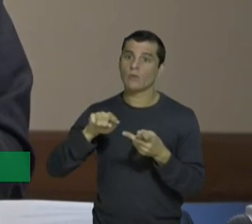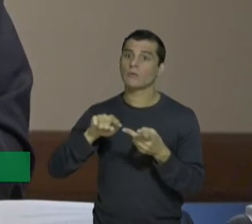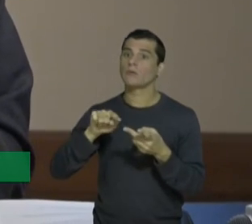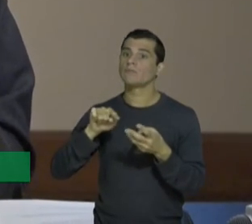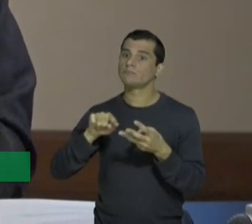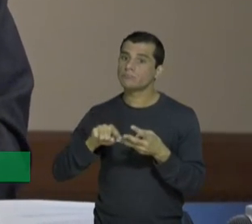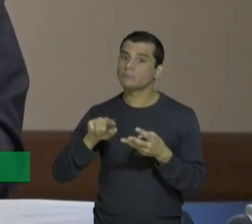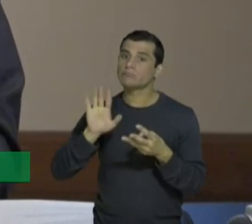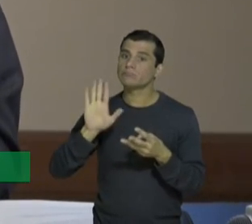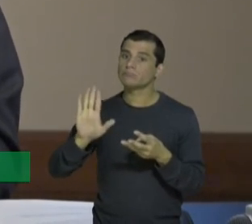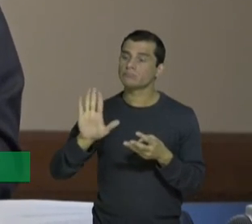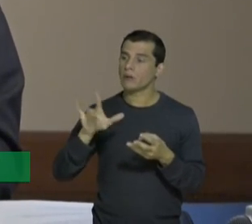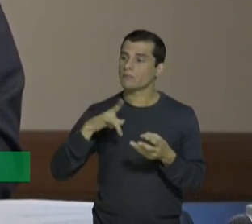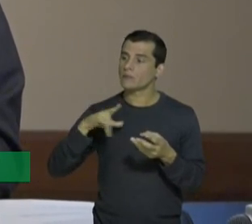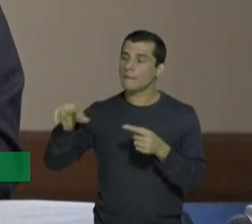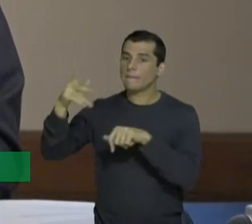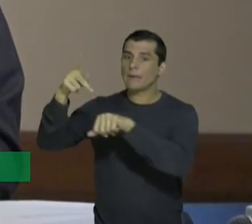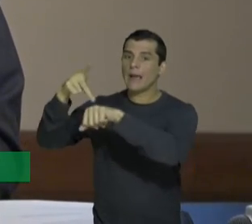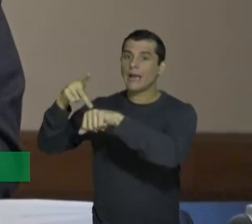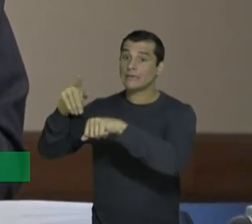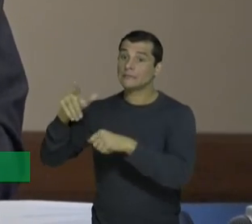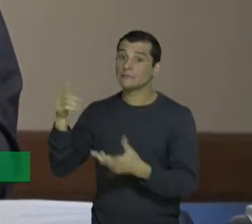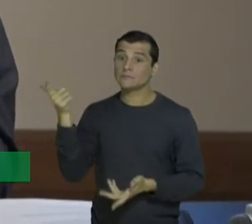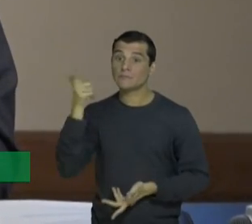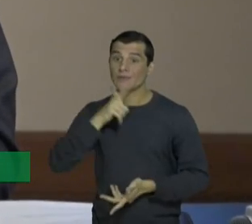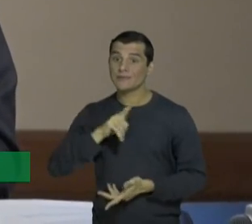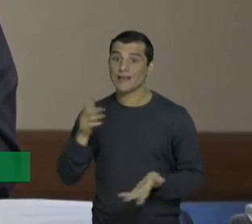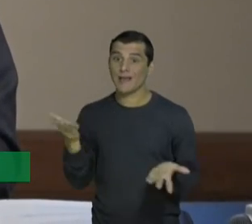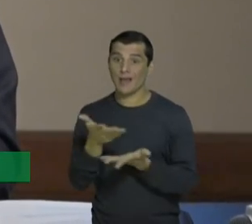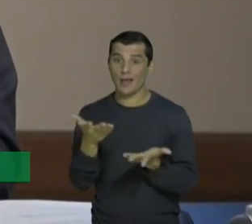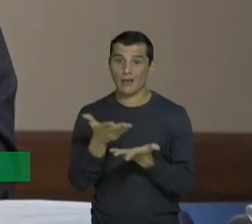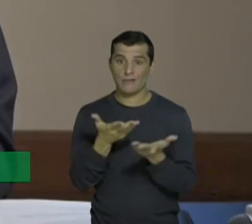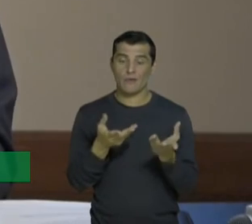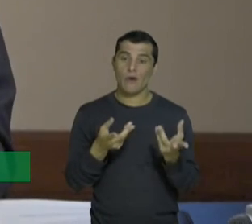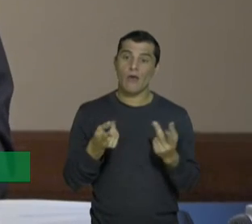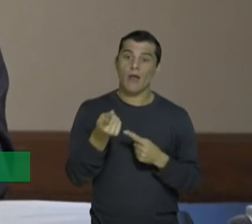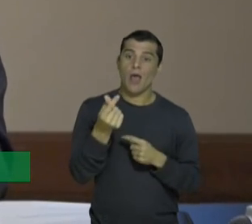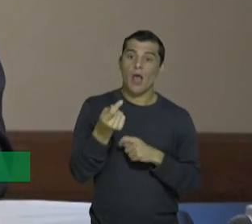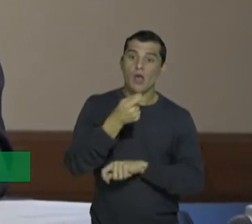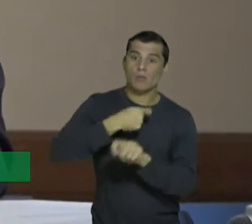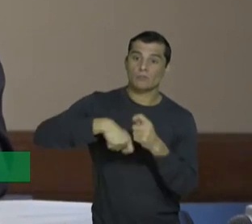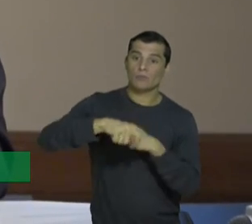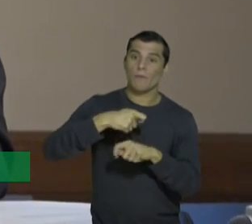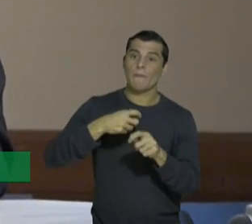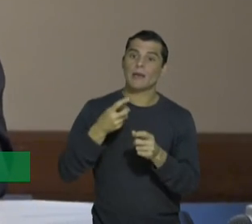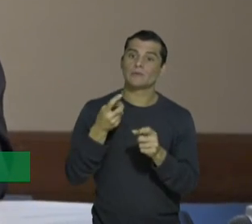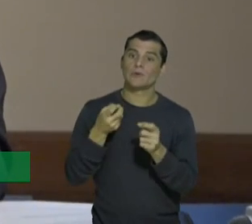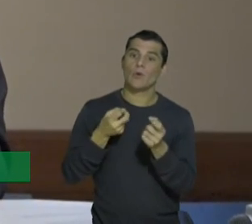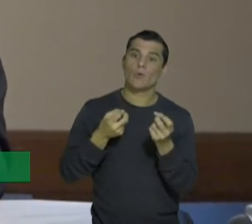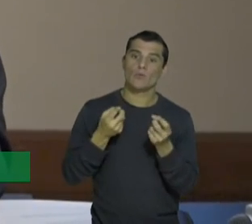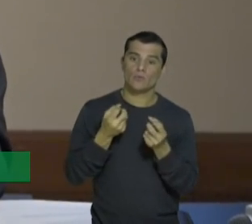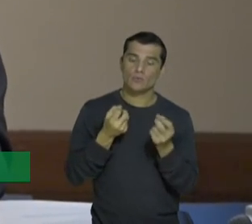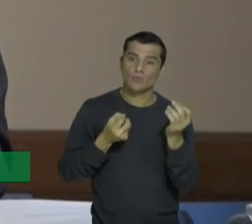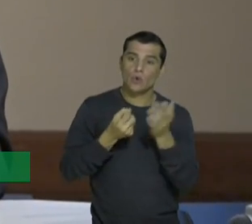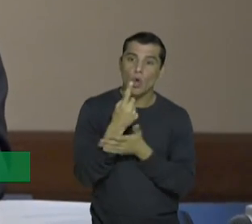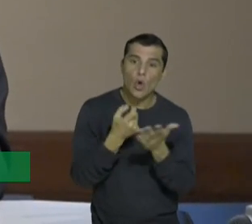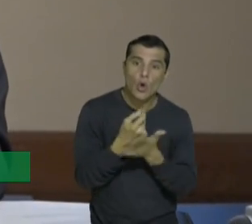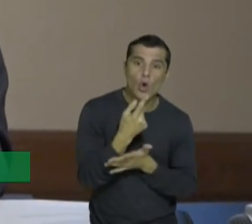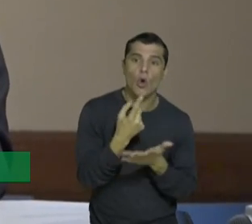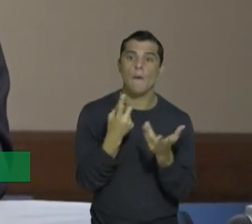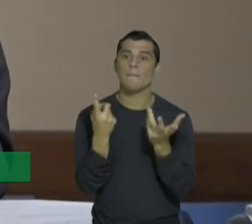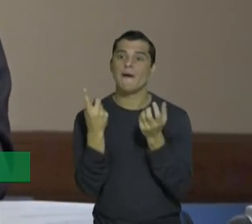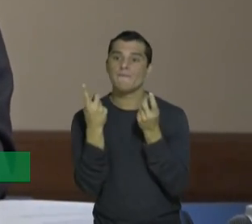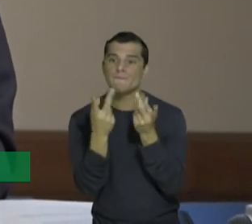decisão de comércio internacional de estar no mercado internacional de estar eh prospectando inovação